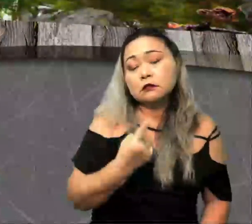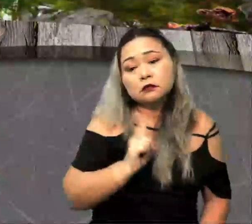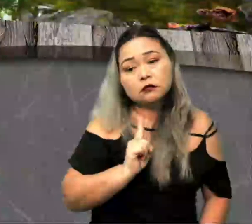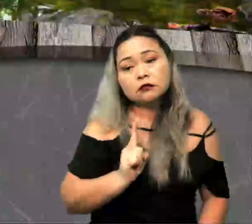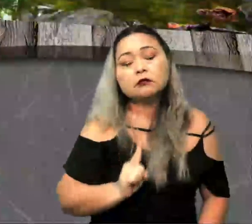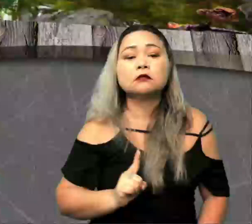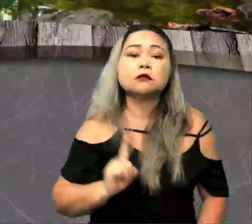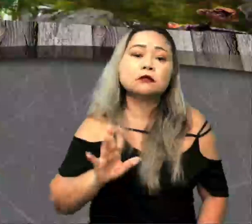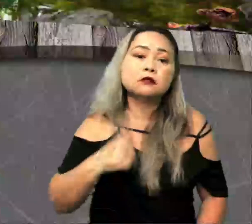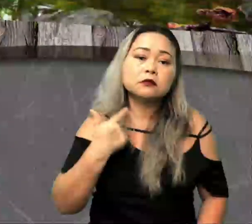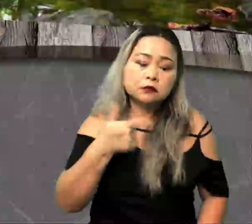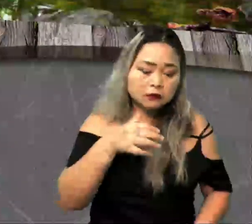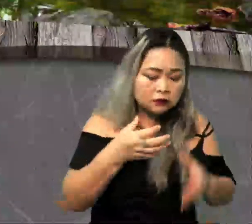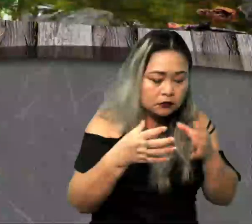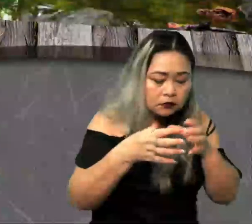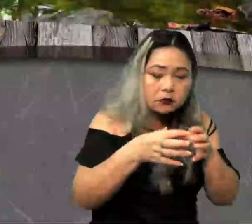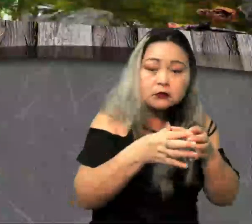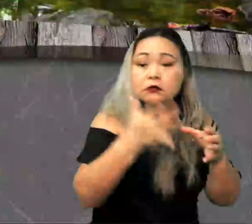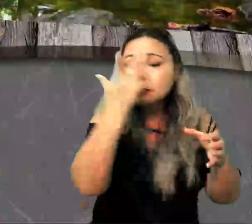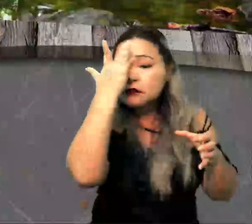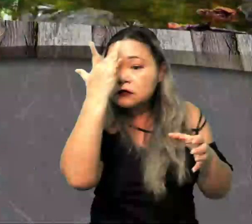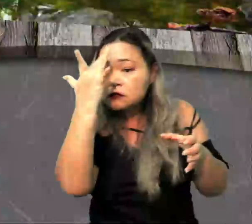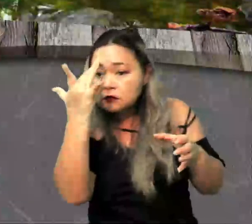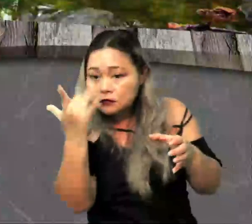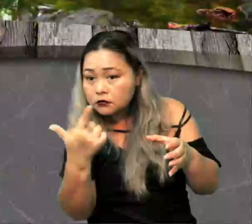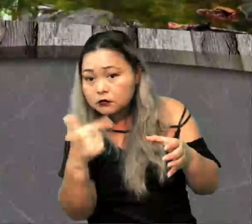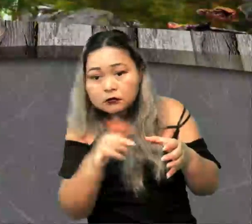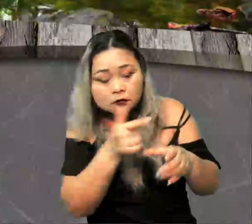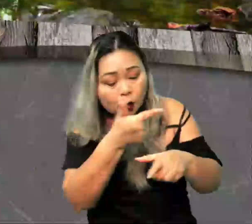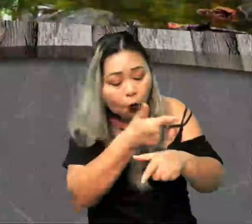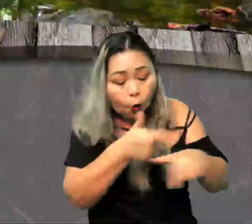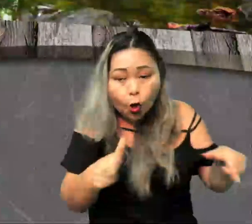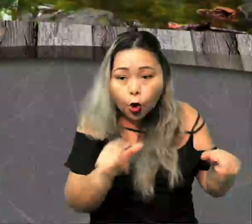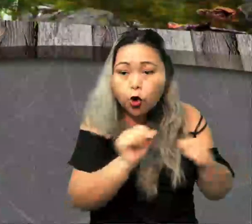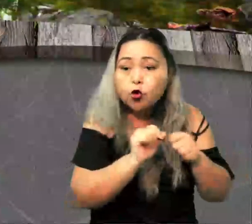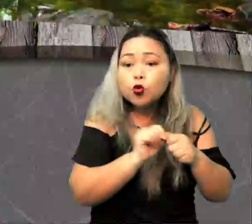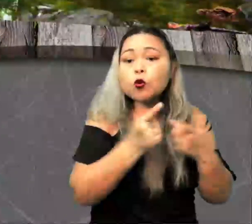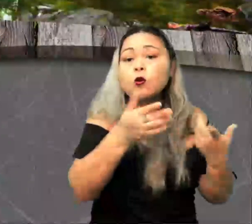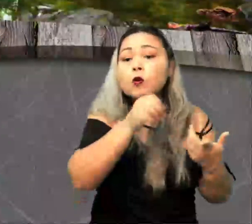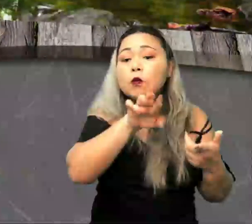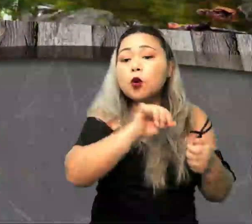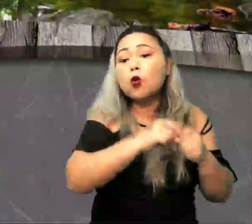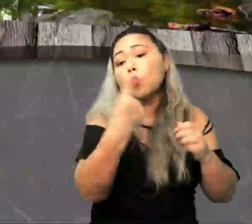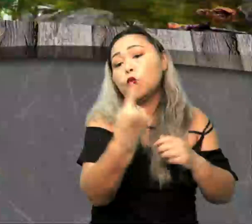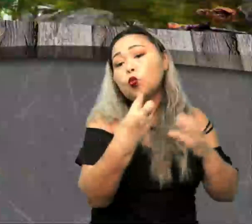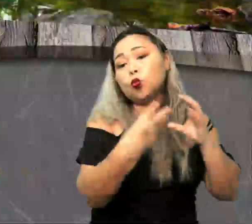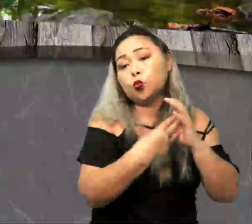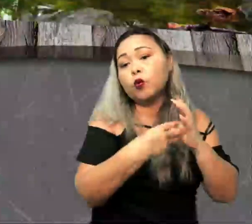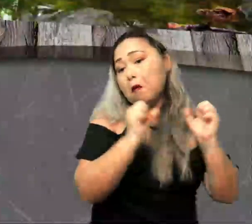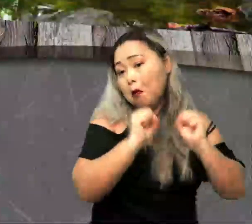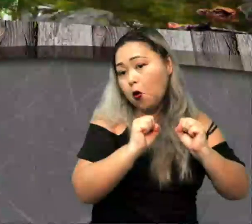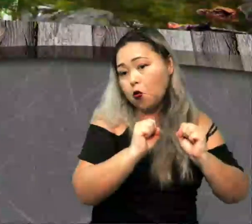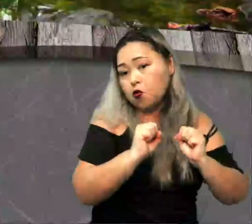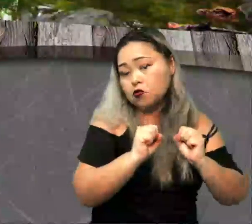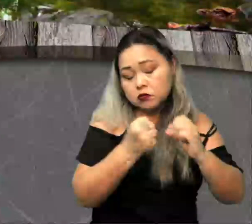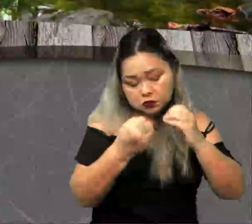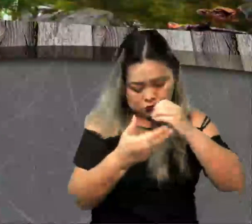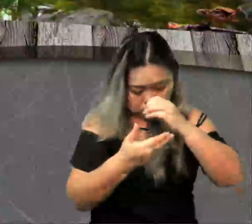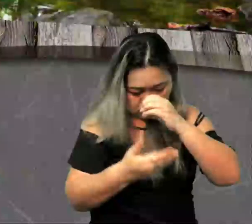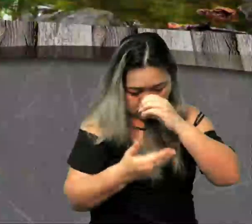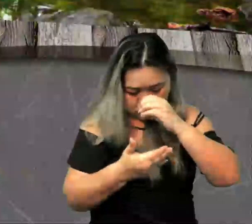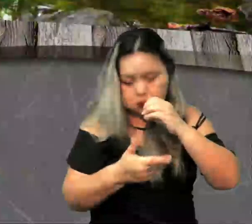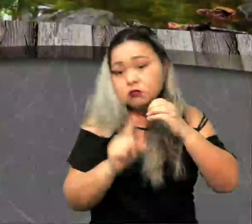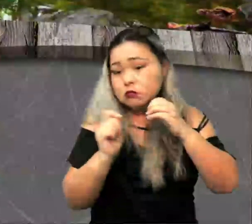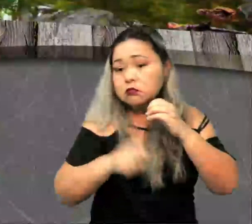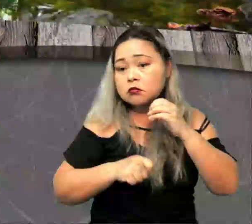não, e que eles estão e amanhã podem não estar mais. Pode ser um ser unicelular? Pode. Microscópico?